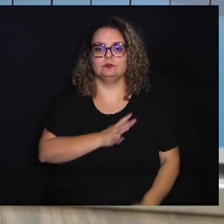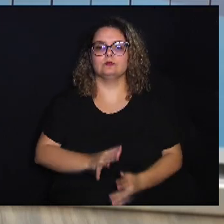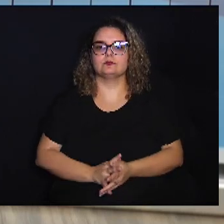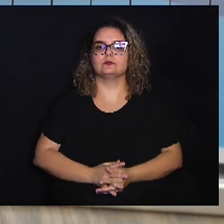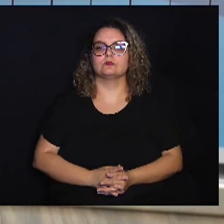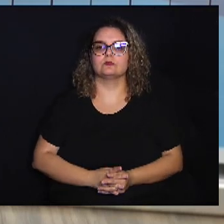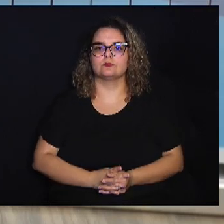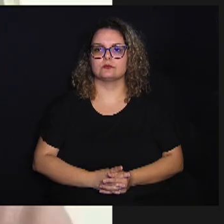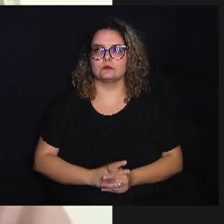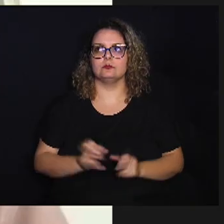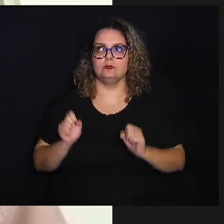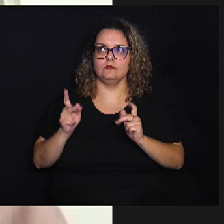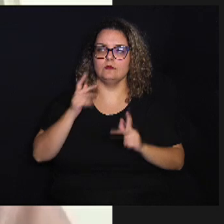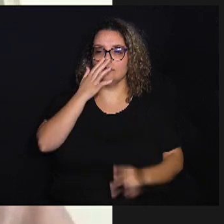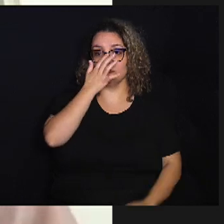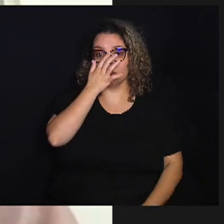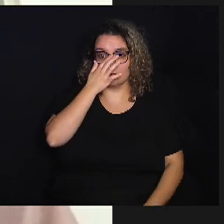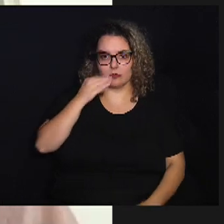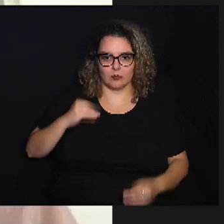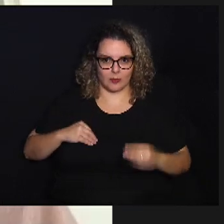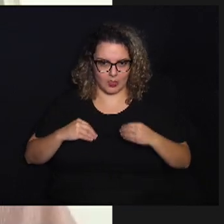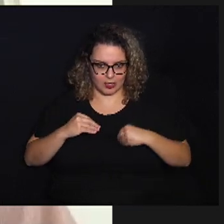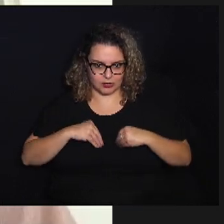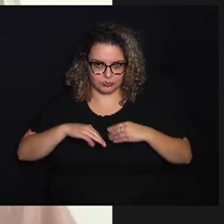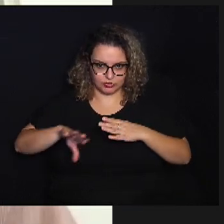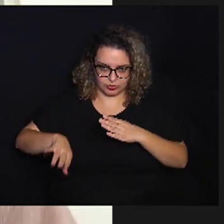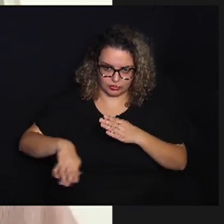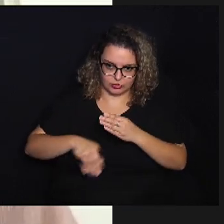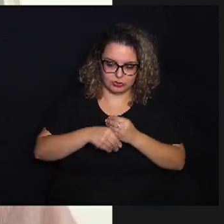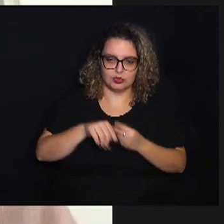Sim. Através de exames complementares, a